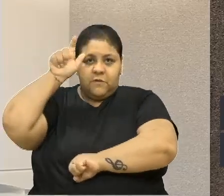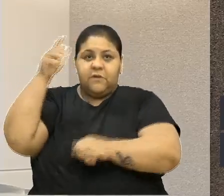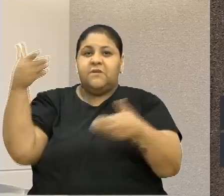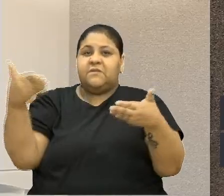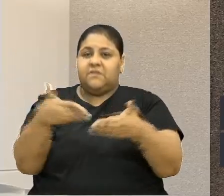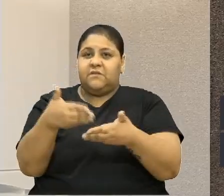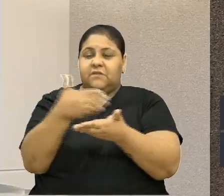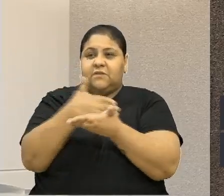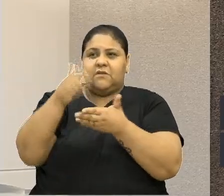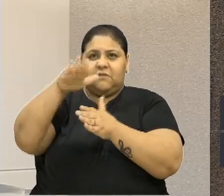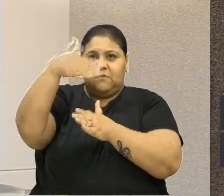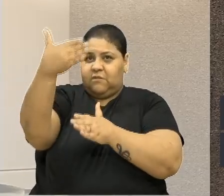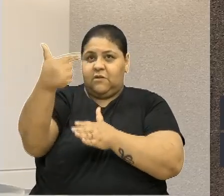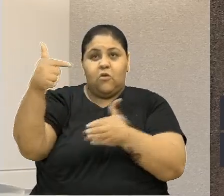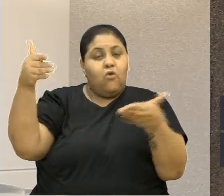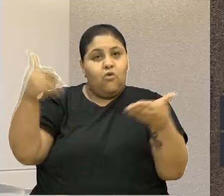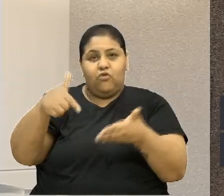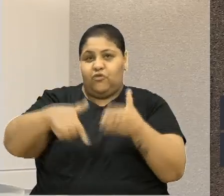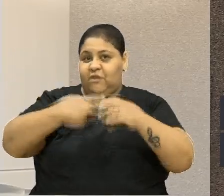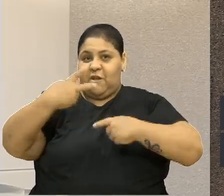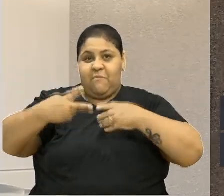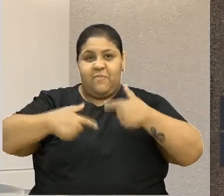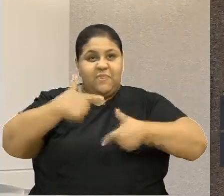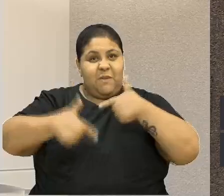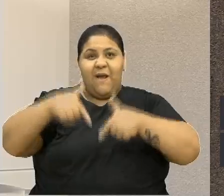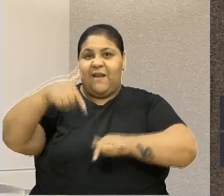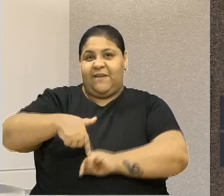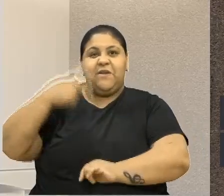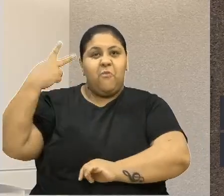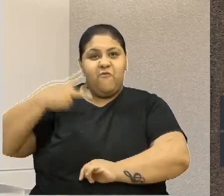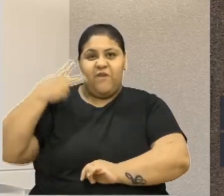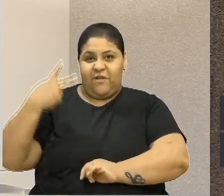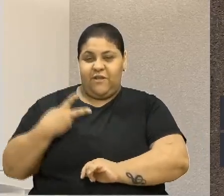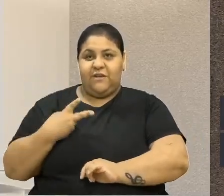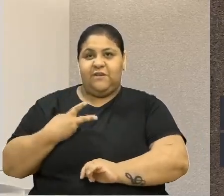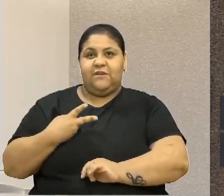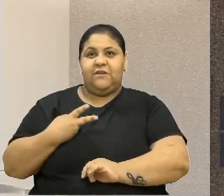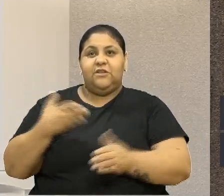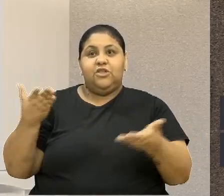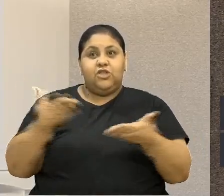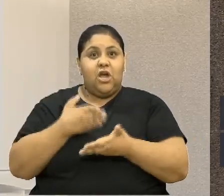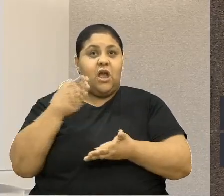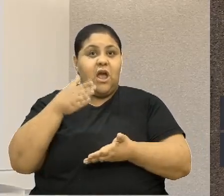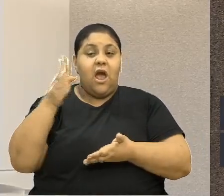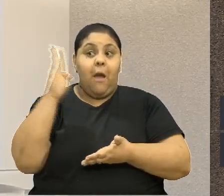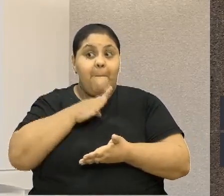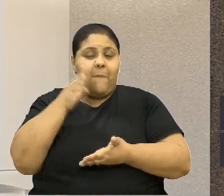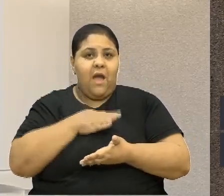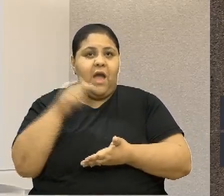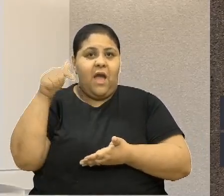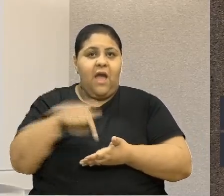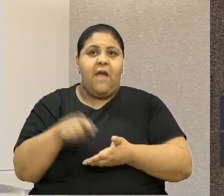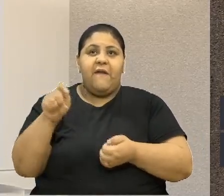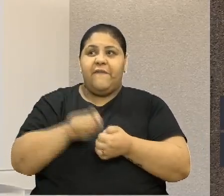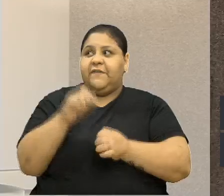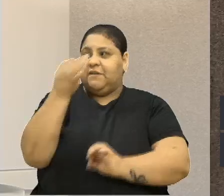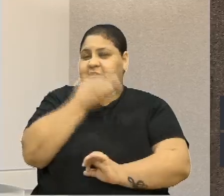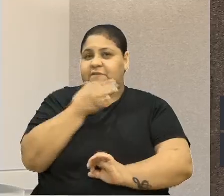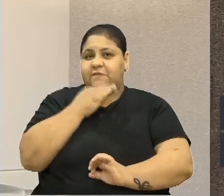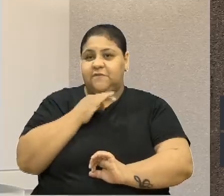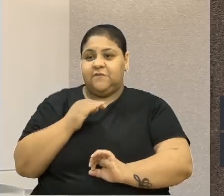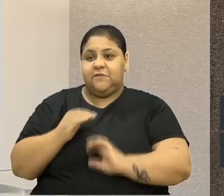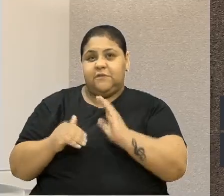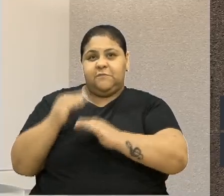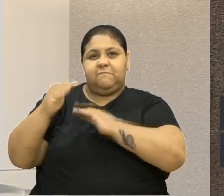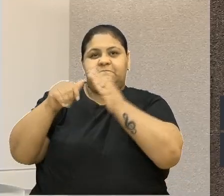a partir do ano que vem não estaria aqui na Câmara para fazer a indicação, mas já vou acelerar porque estamos aqui para fazer Caxias crescer,